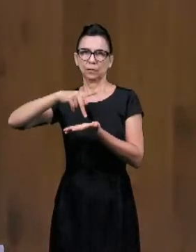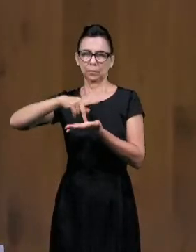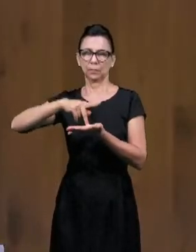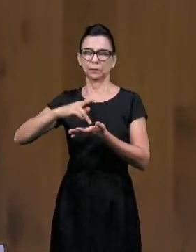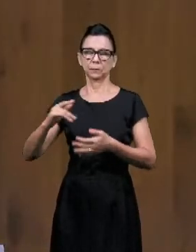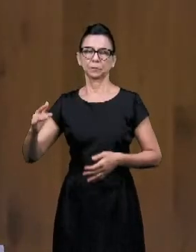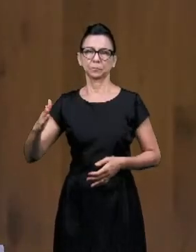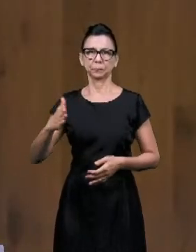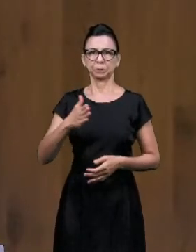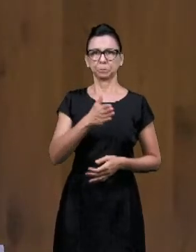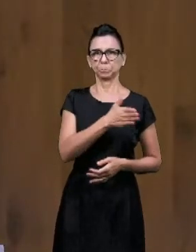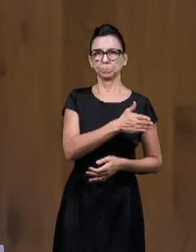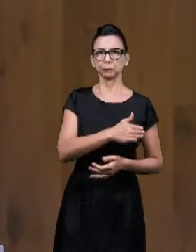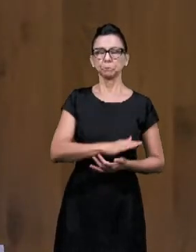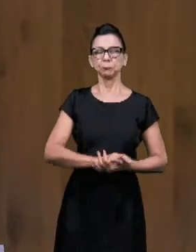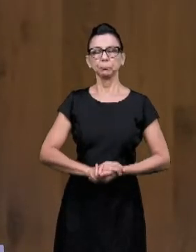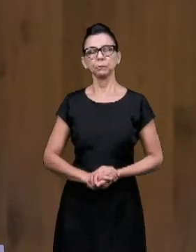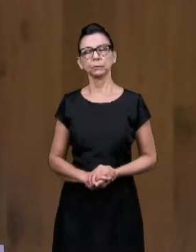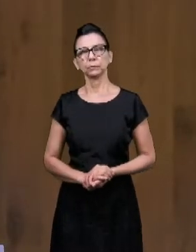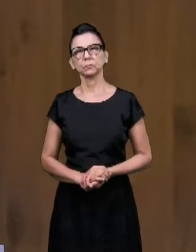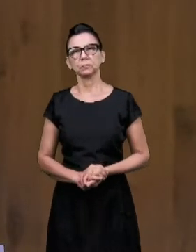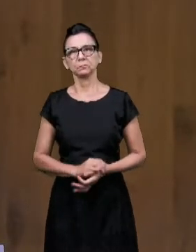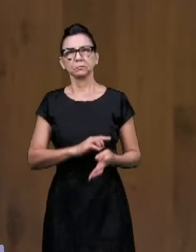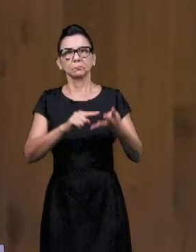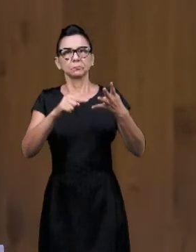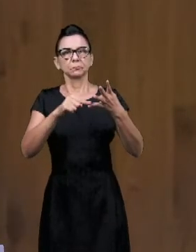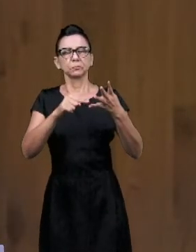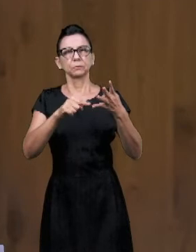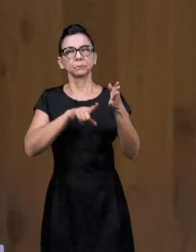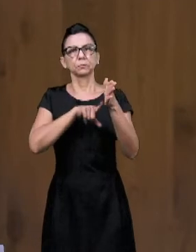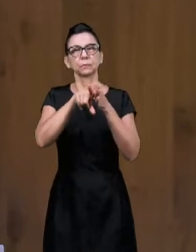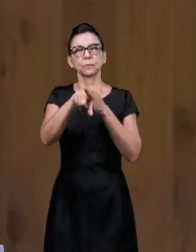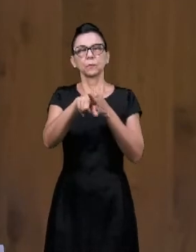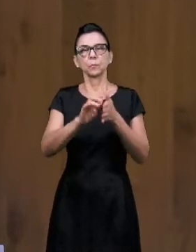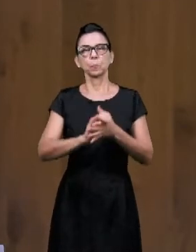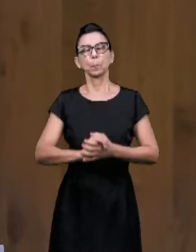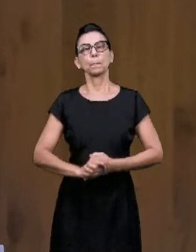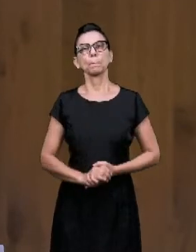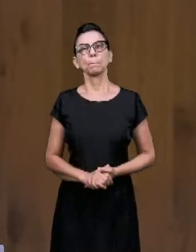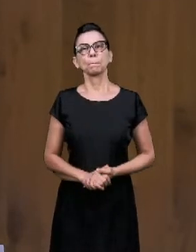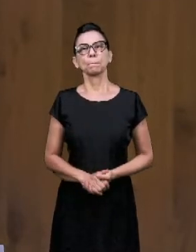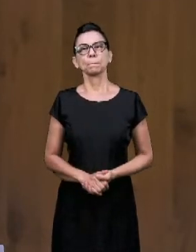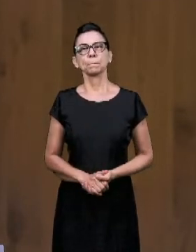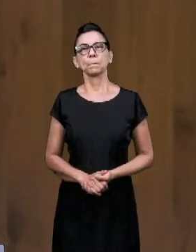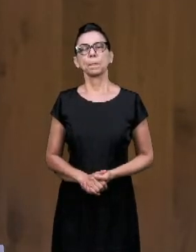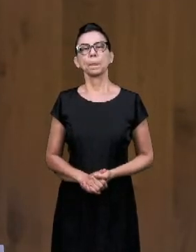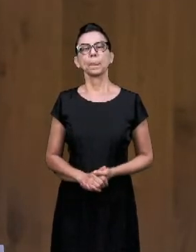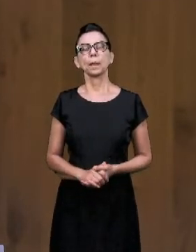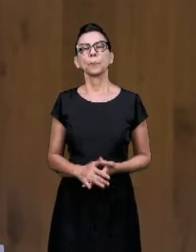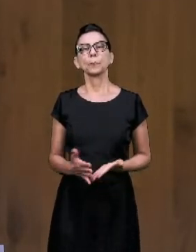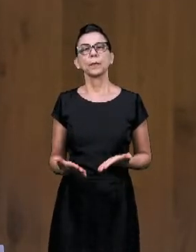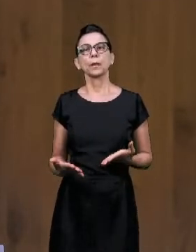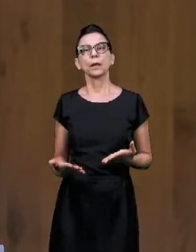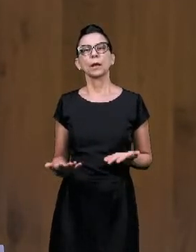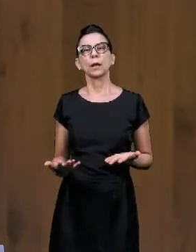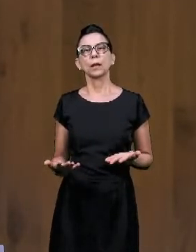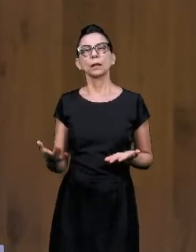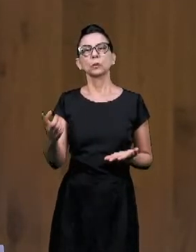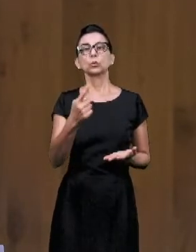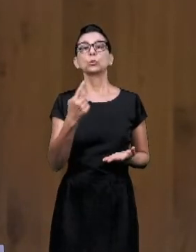iremos agora então para a nossa última pergunta, nossa quarta pergunta. Essa pergunta ela é destinada a ser respondida por toda